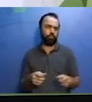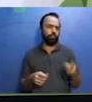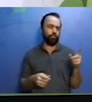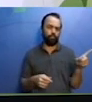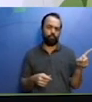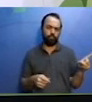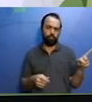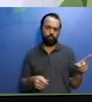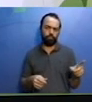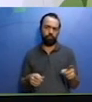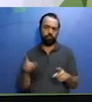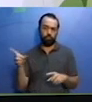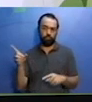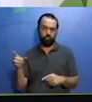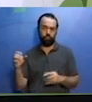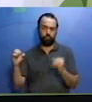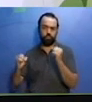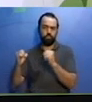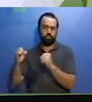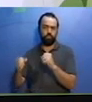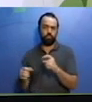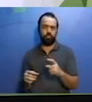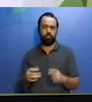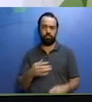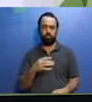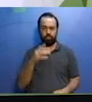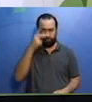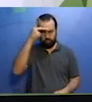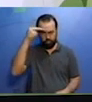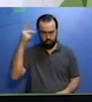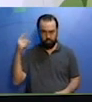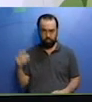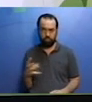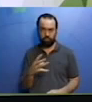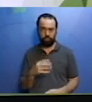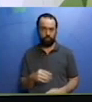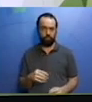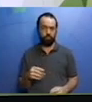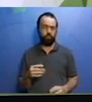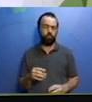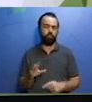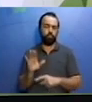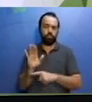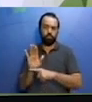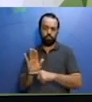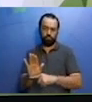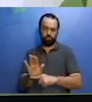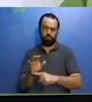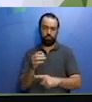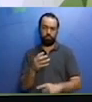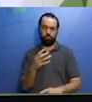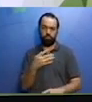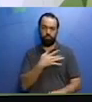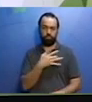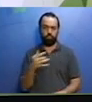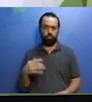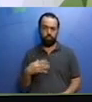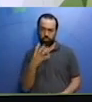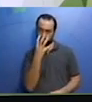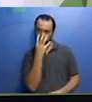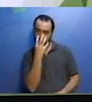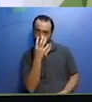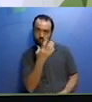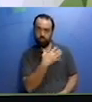aqui que na usina de reciclagem, as pessoas usam equipamentos de segurança como EPIs, elas estão em um